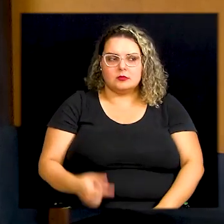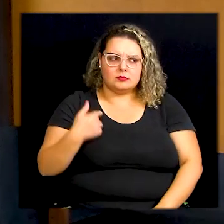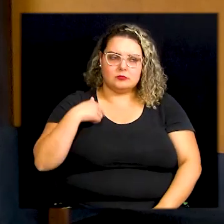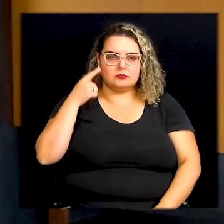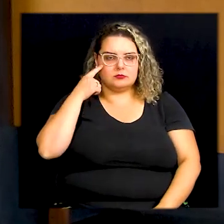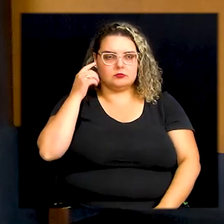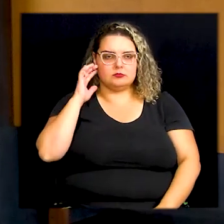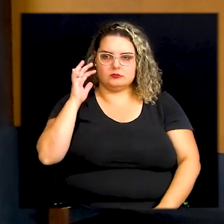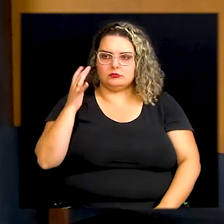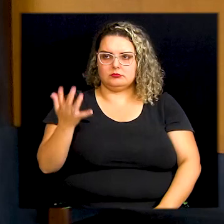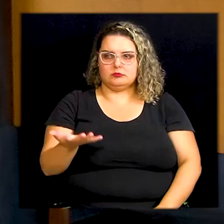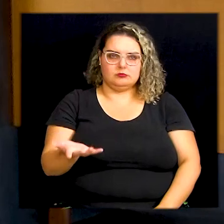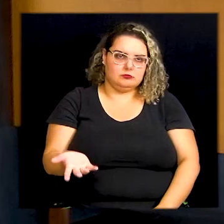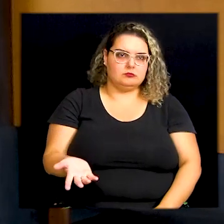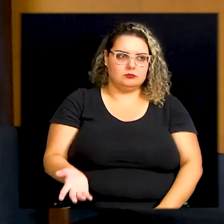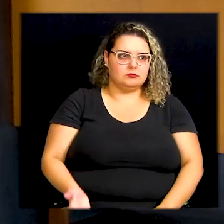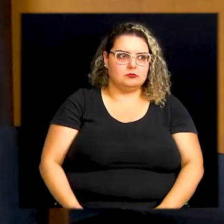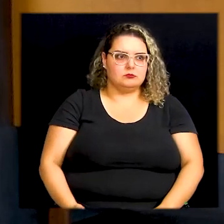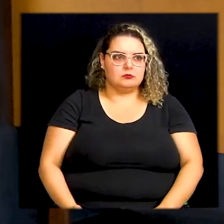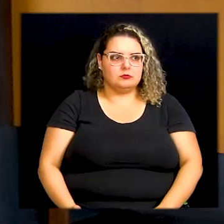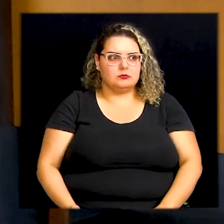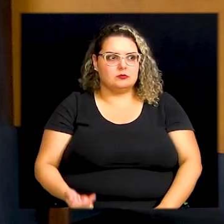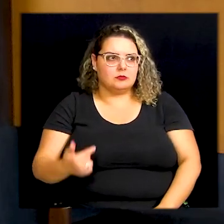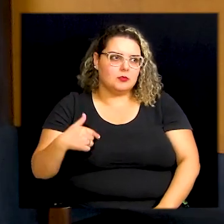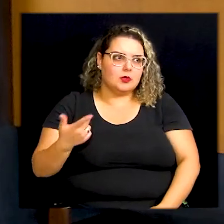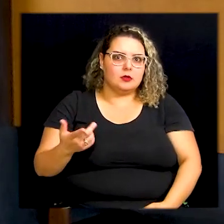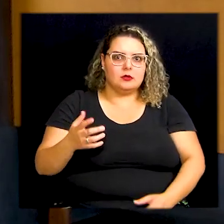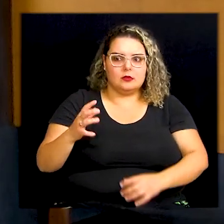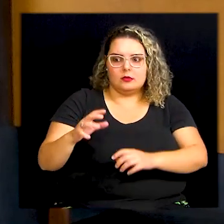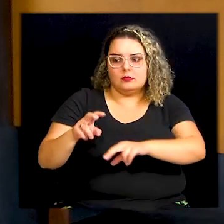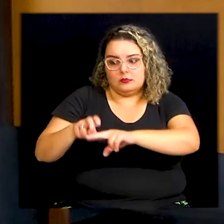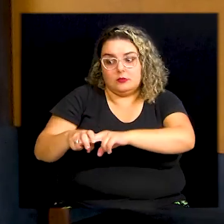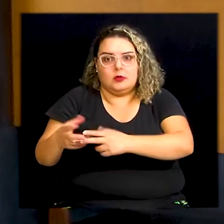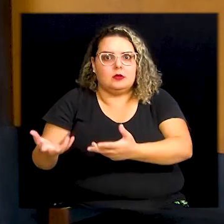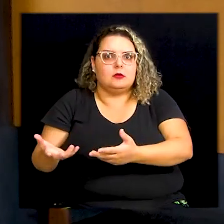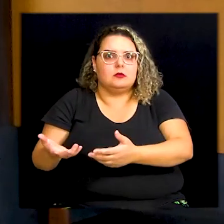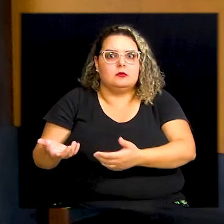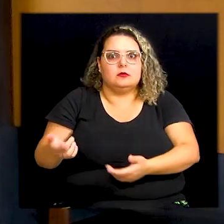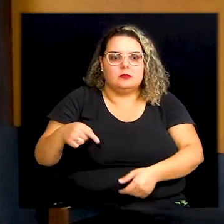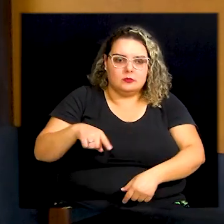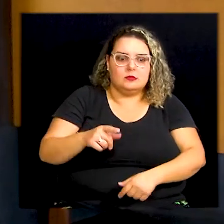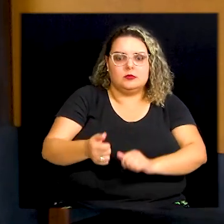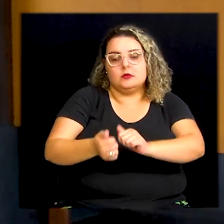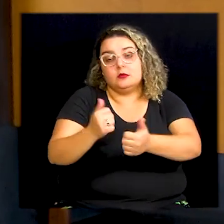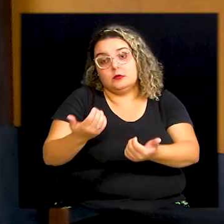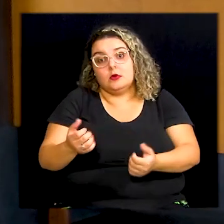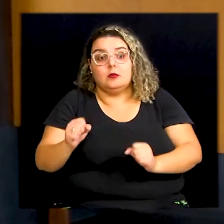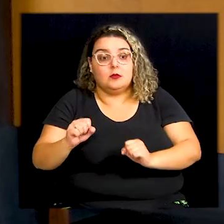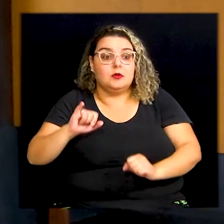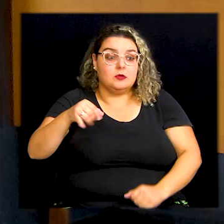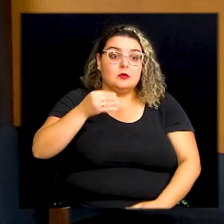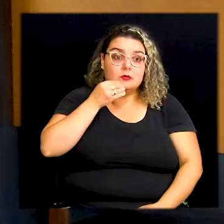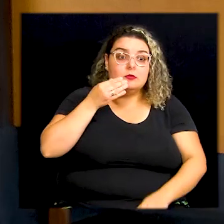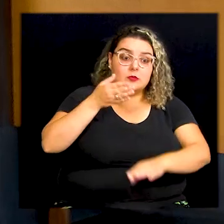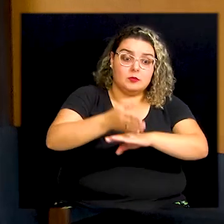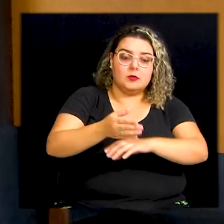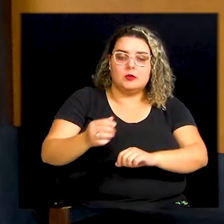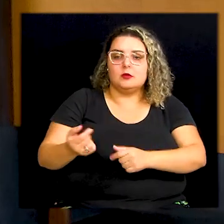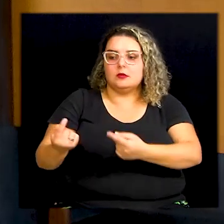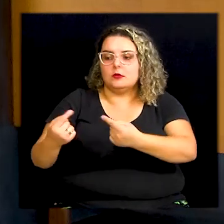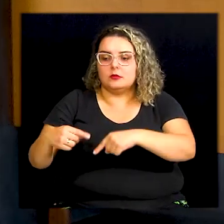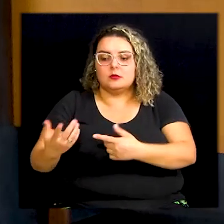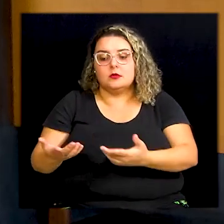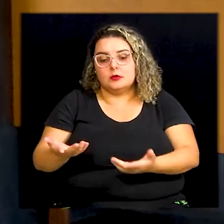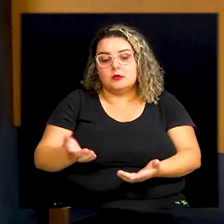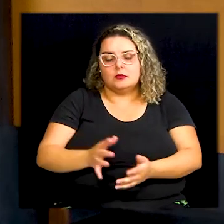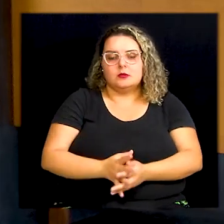estava imaginando assim, pelo menos eu tô brigando para ir no banco, indo pro jogo, né? Às vezes posso ter uma oportunidade de entrar no jogo. Aí